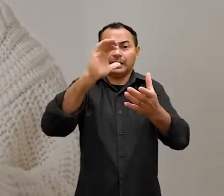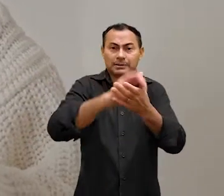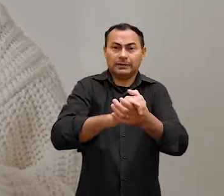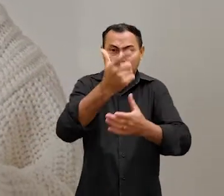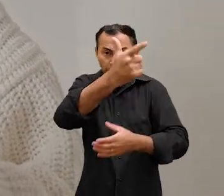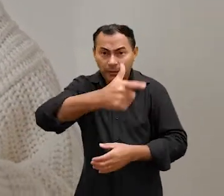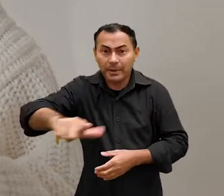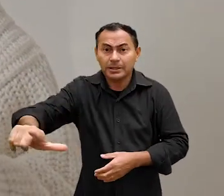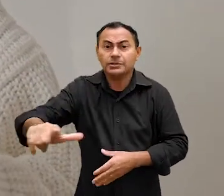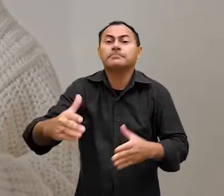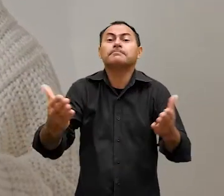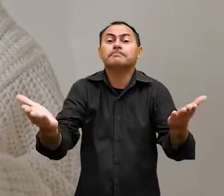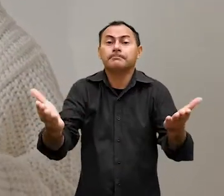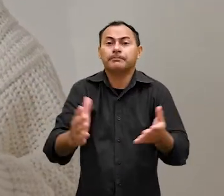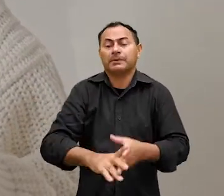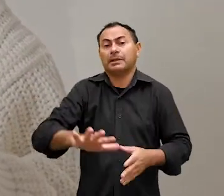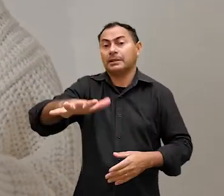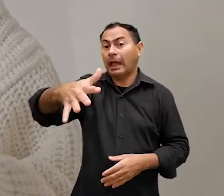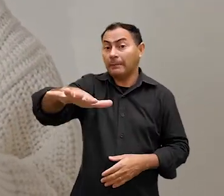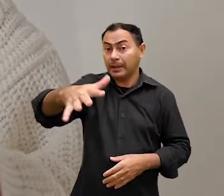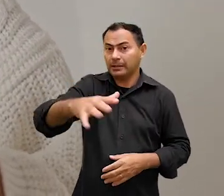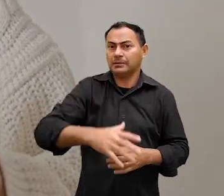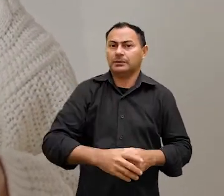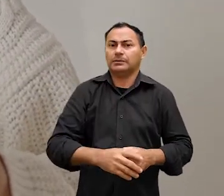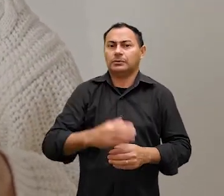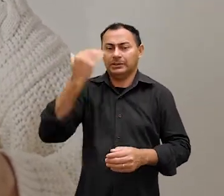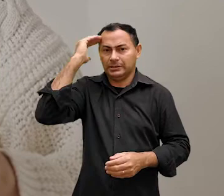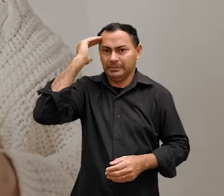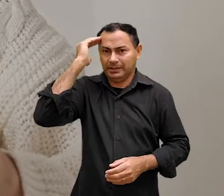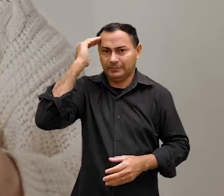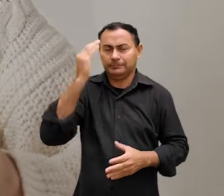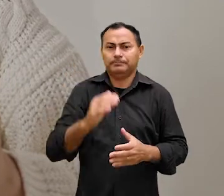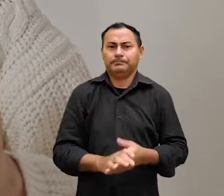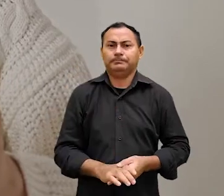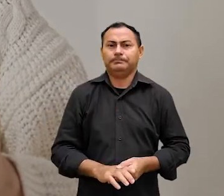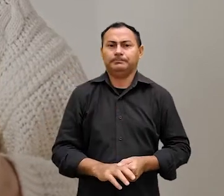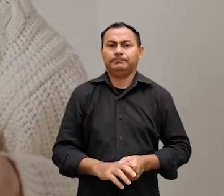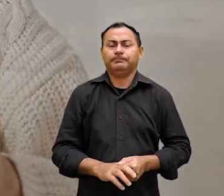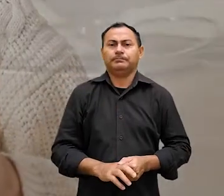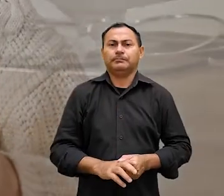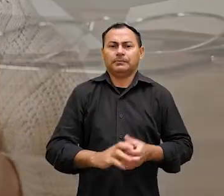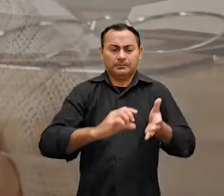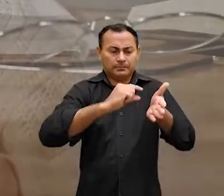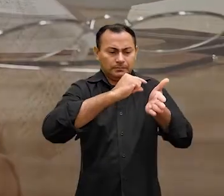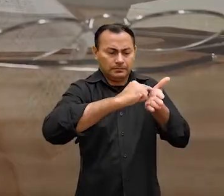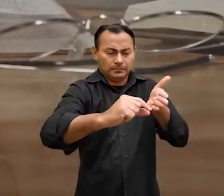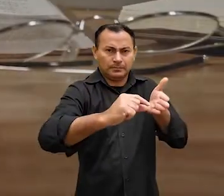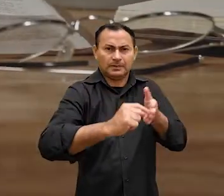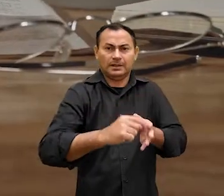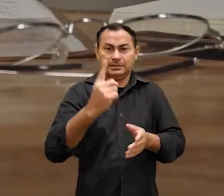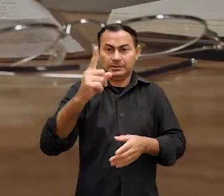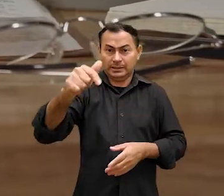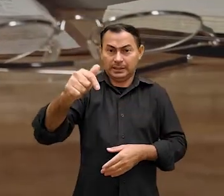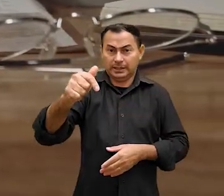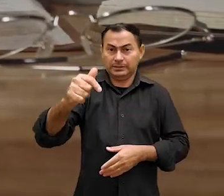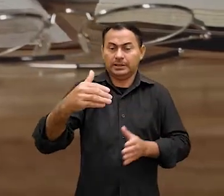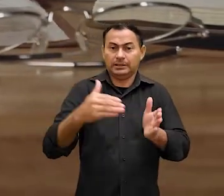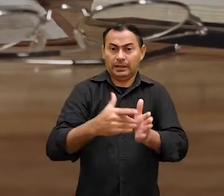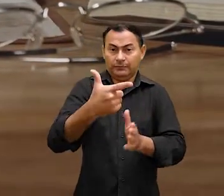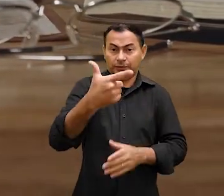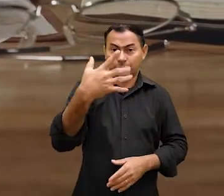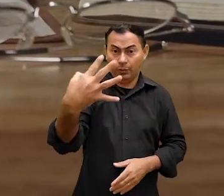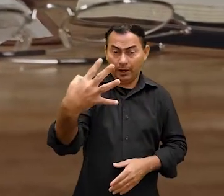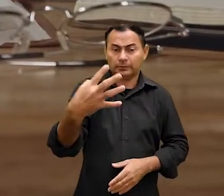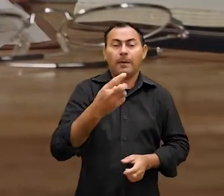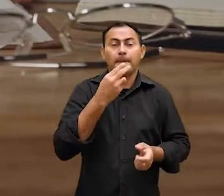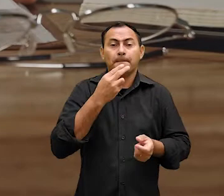casar novamente? Depende da interpretação. Nos versículos de 17 a